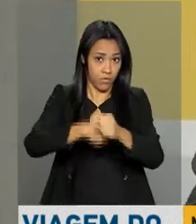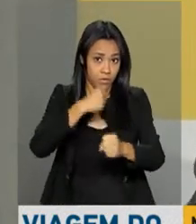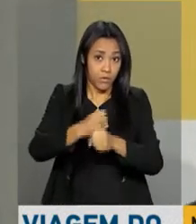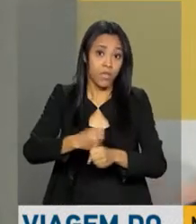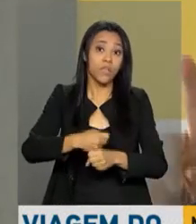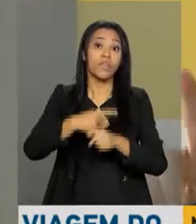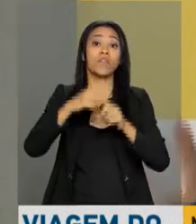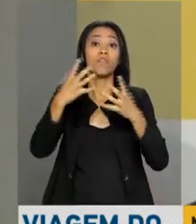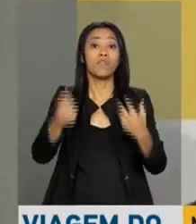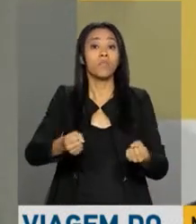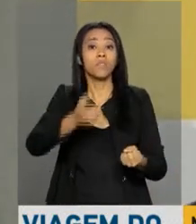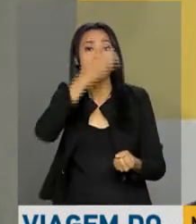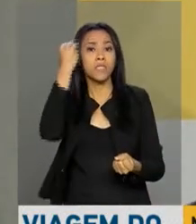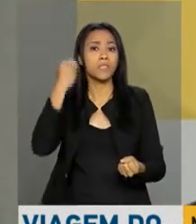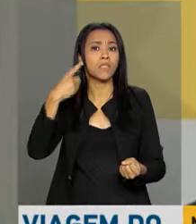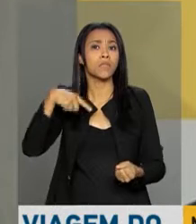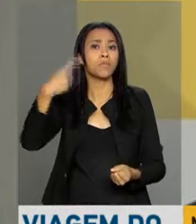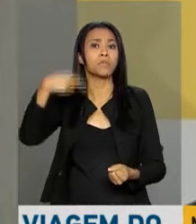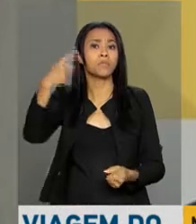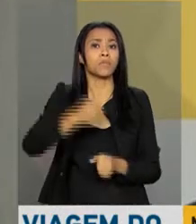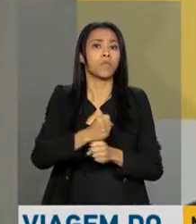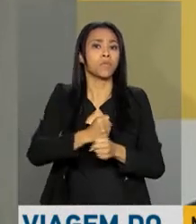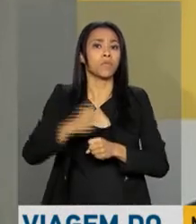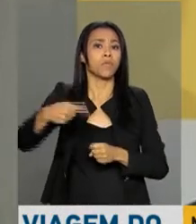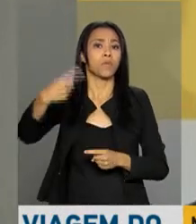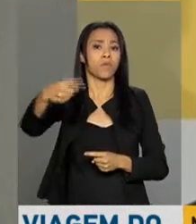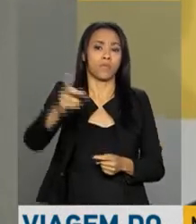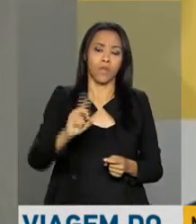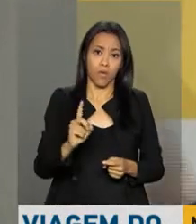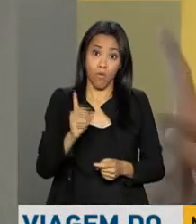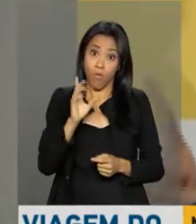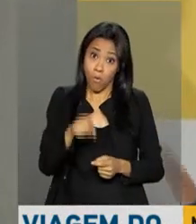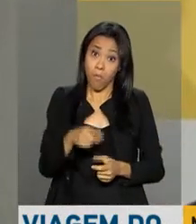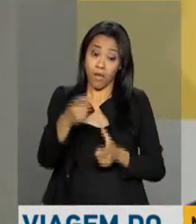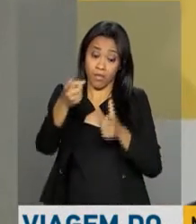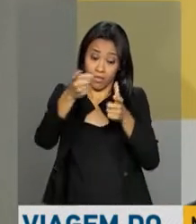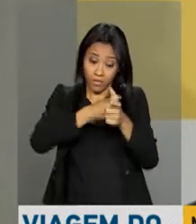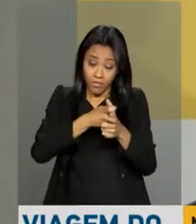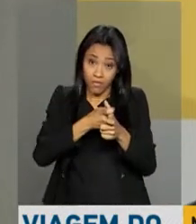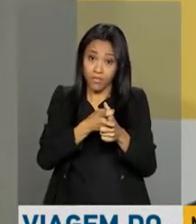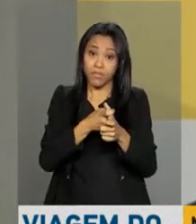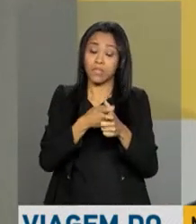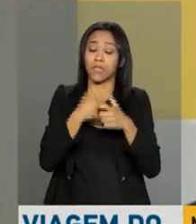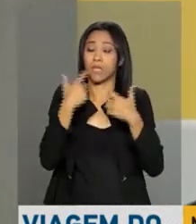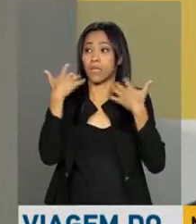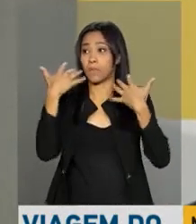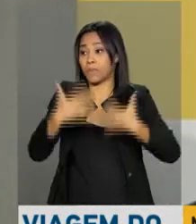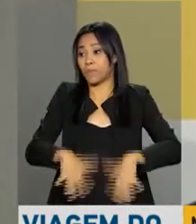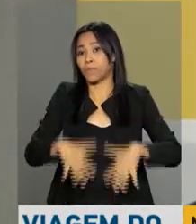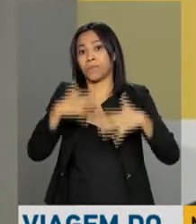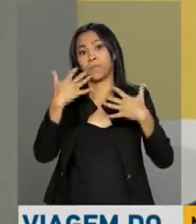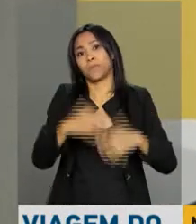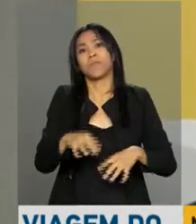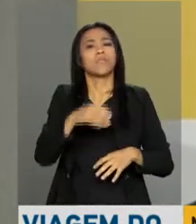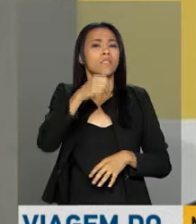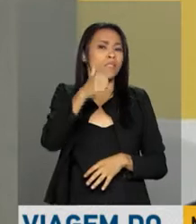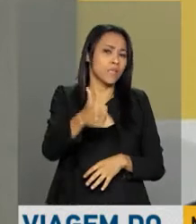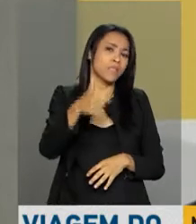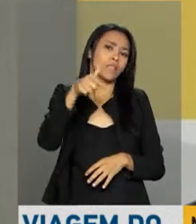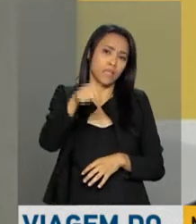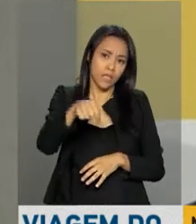próximos anos ao contrário como teste era volumoso na oportunidade de 179